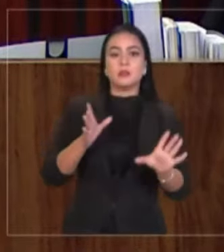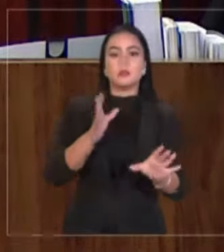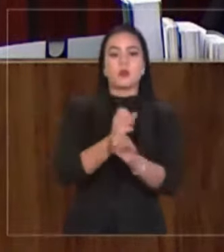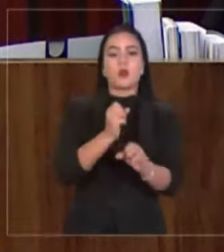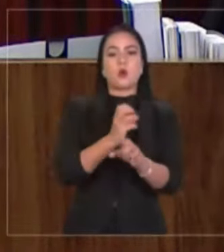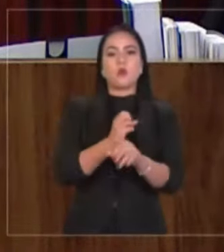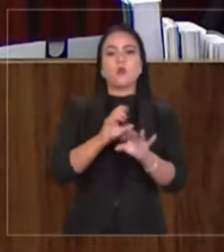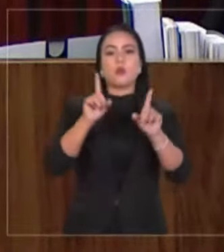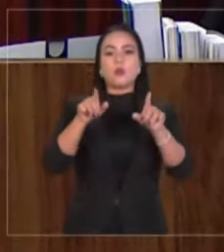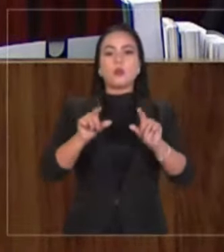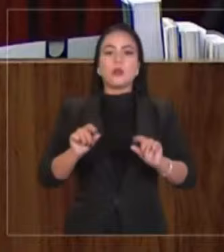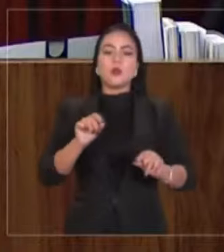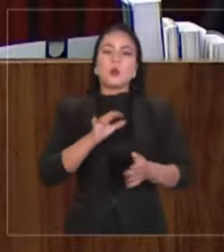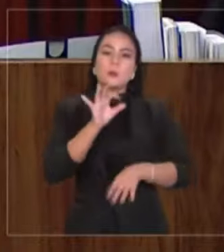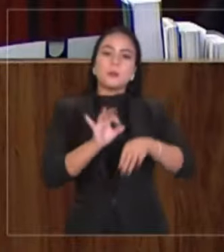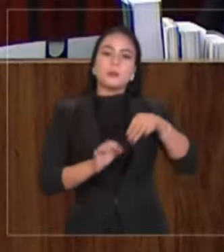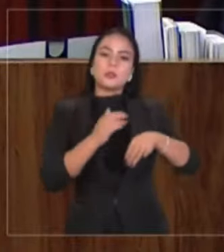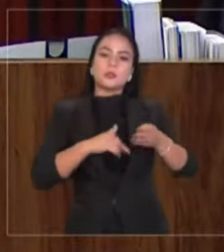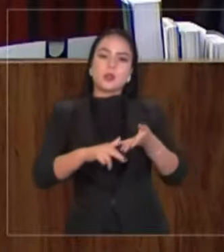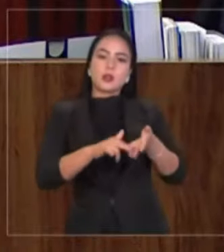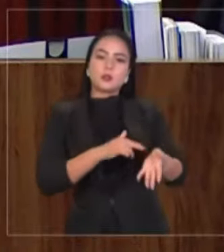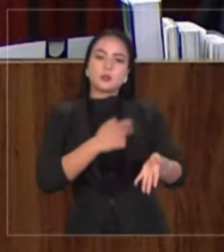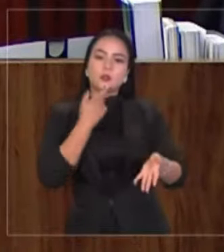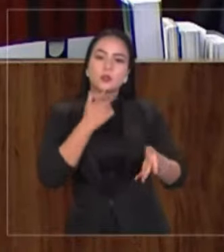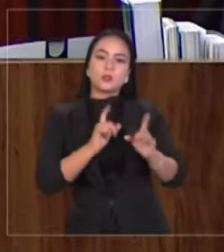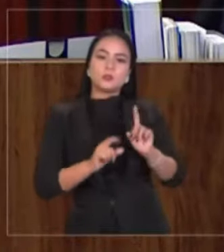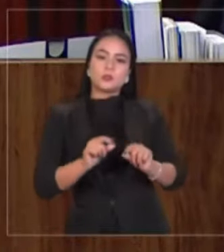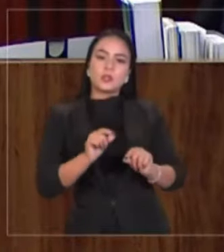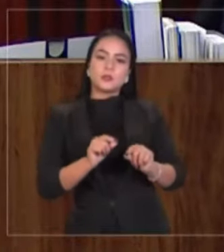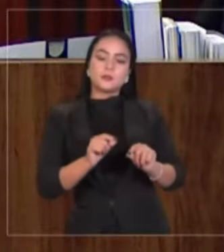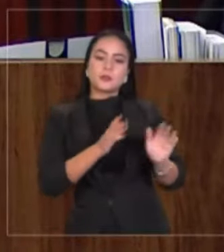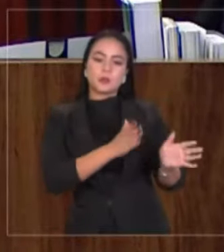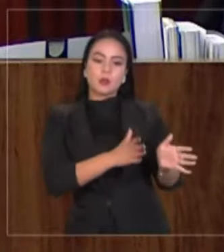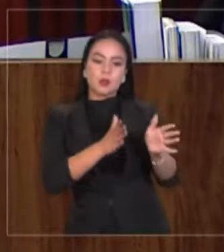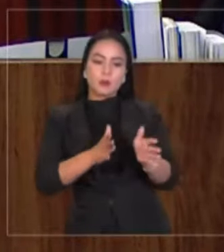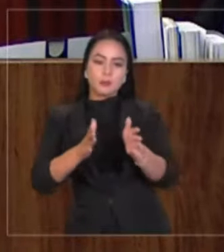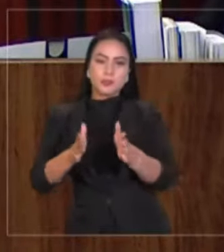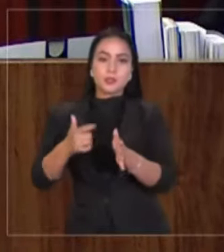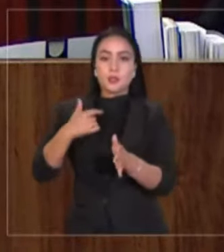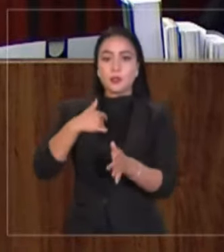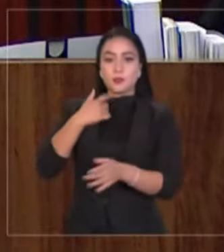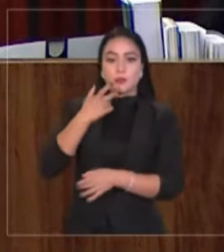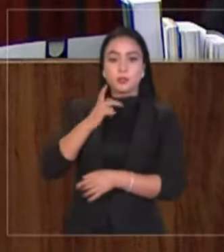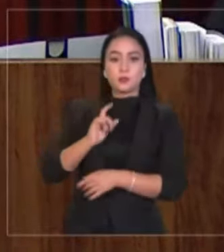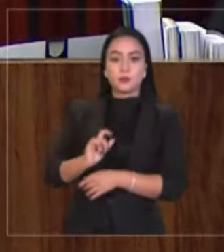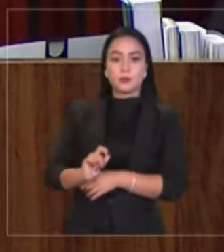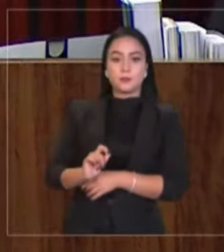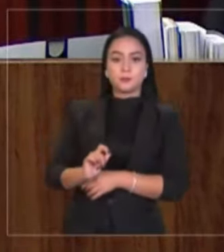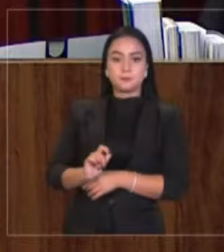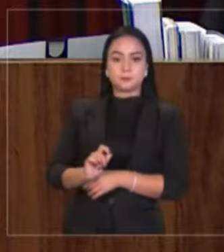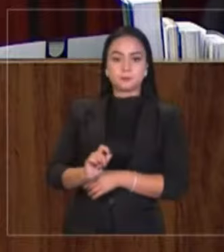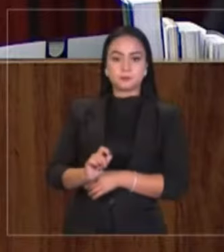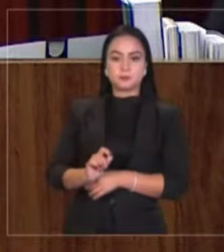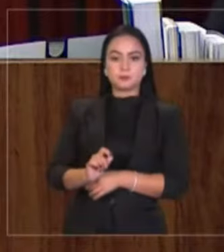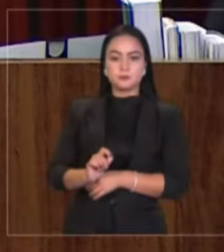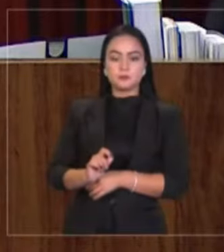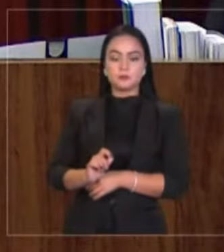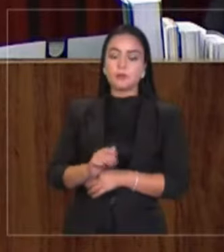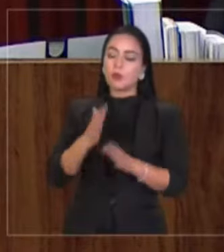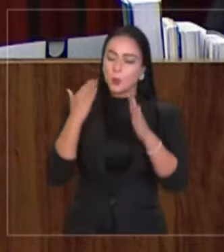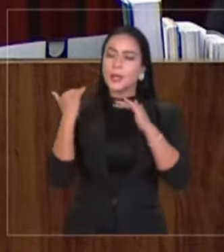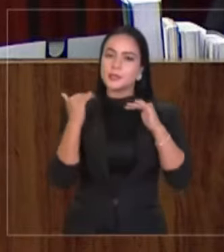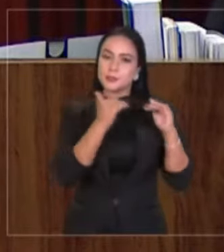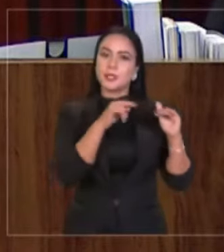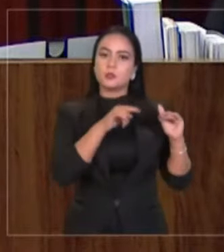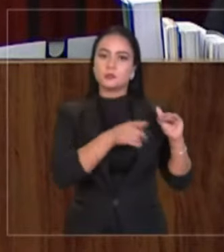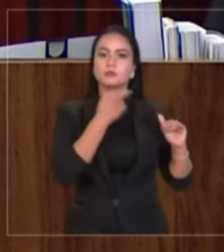ministro relator fazendo aquelas três etapas e digo eh que eh eh Com todo o respeito ao que foi